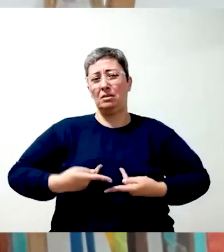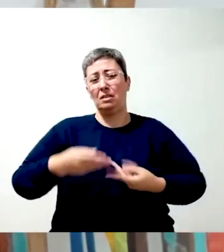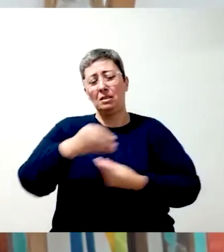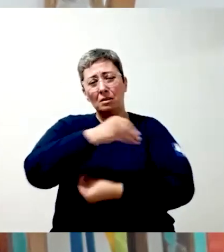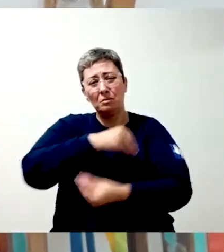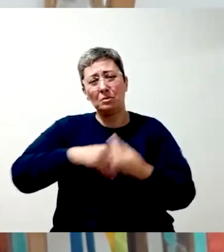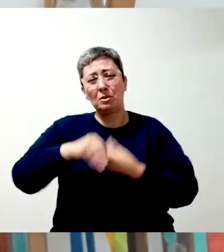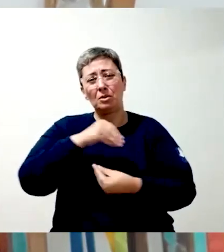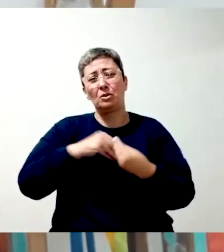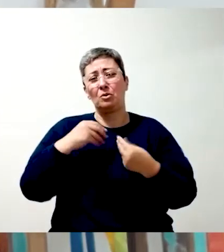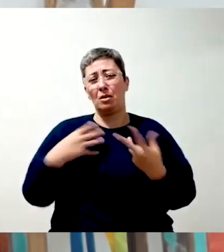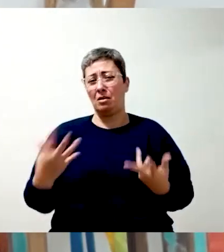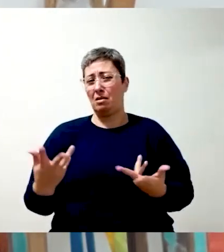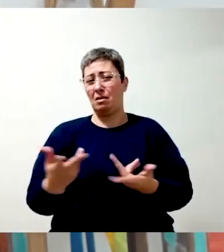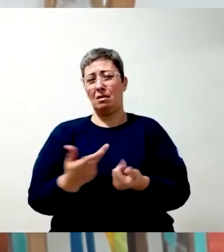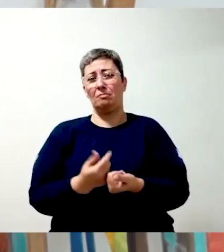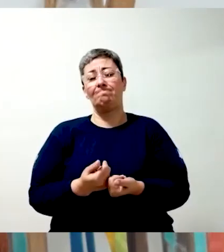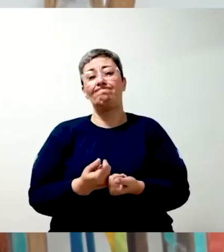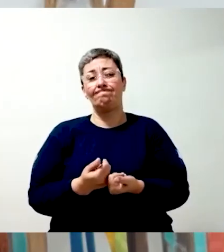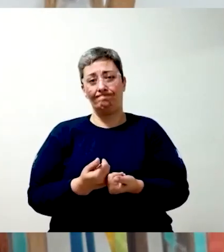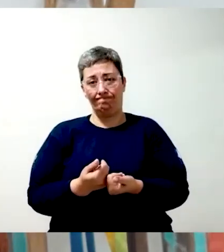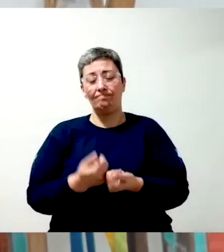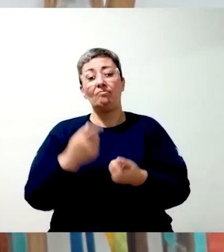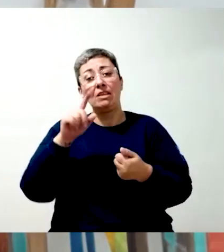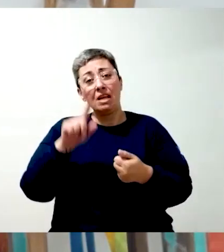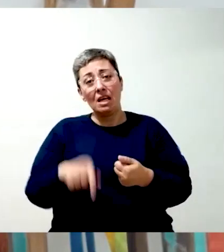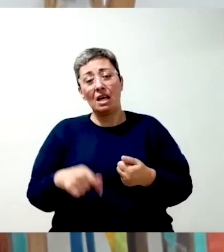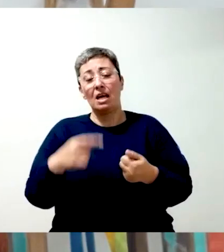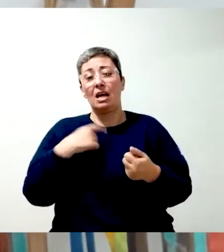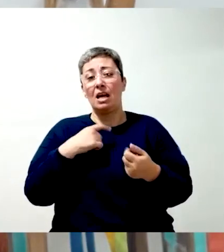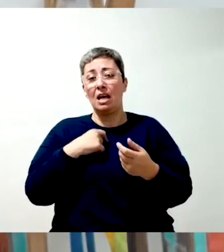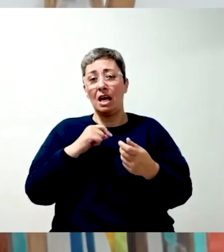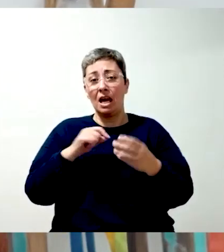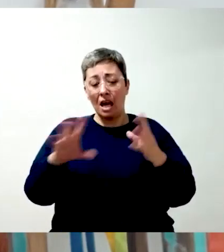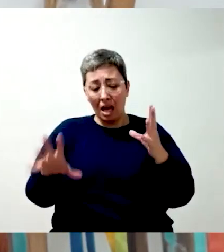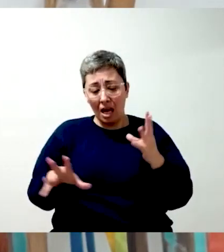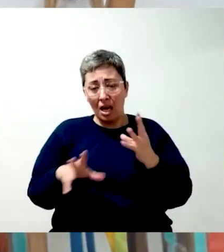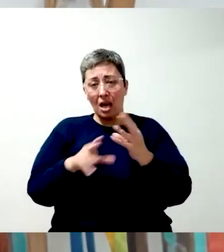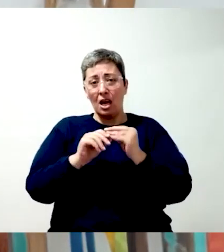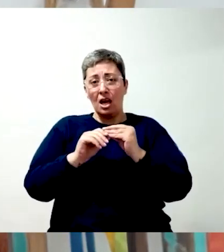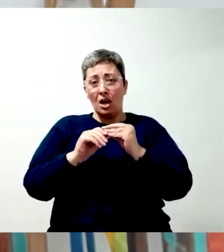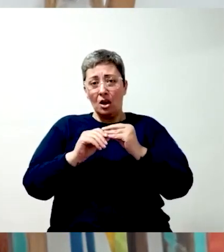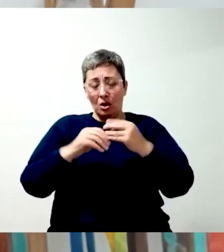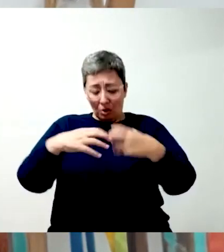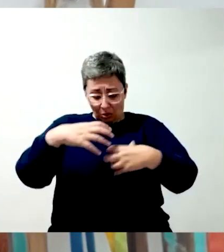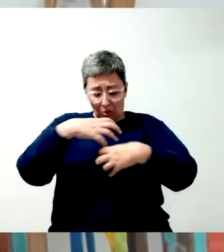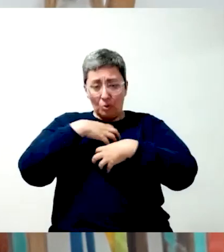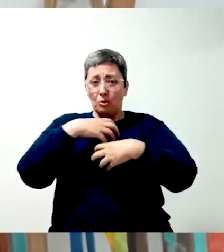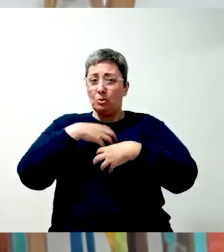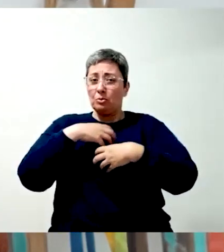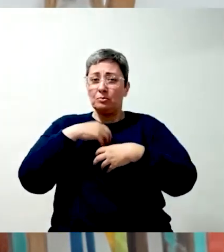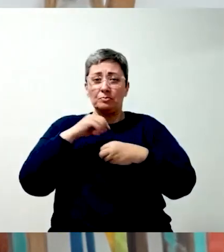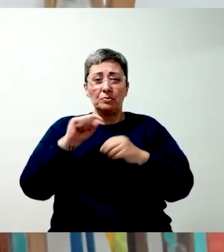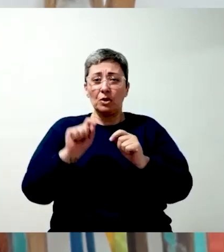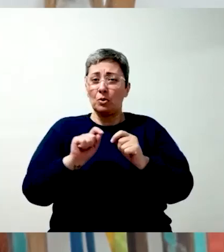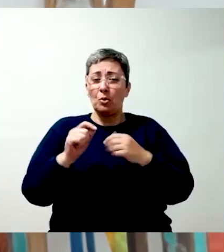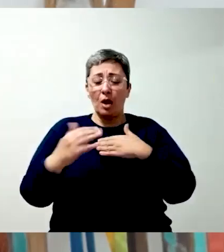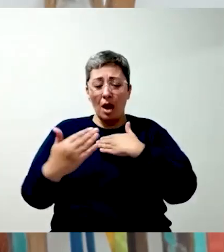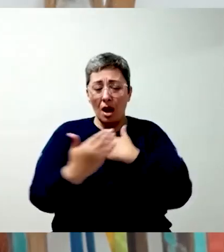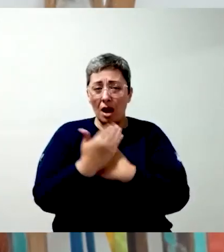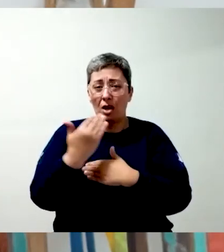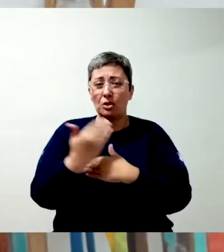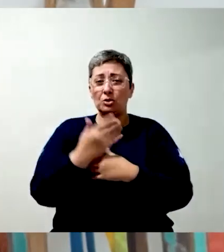dessa mistura toda, dessa riqueza. Isso tudo nos constitui, isso tudo nos faz